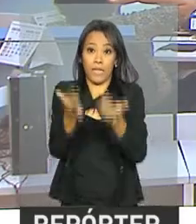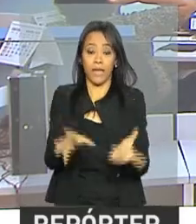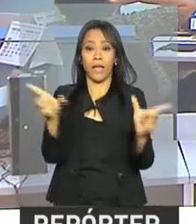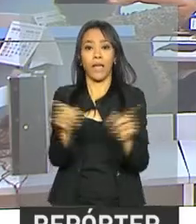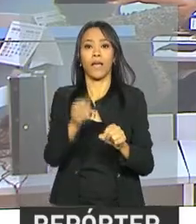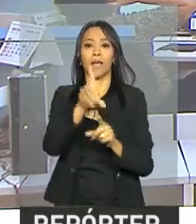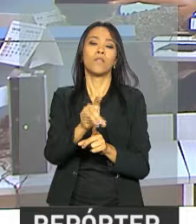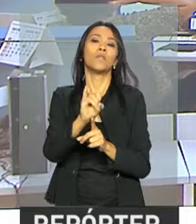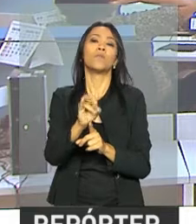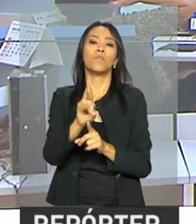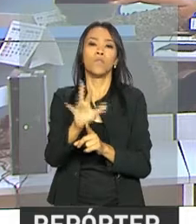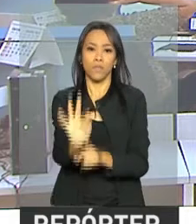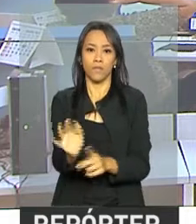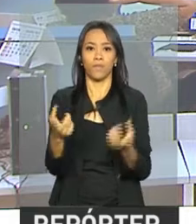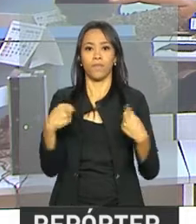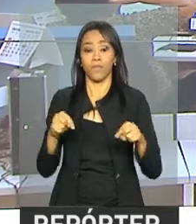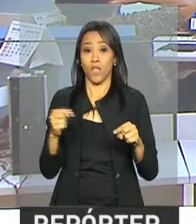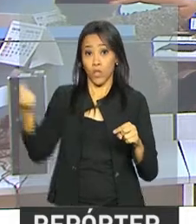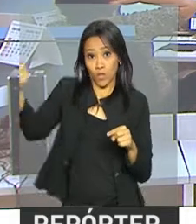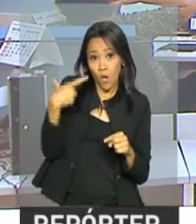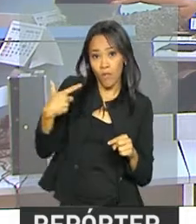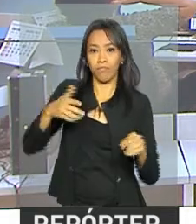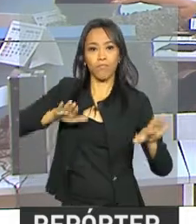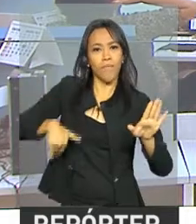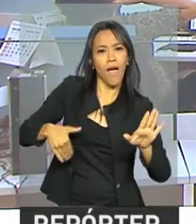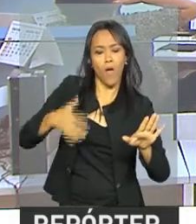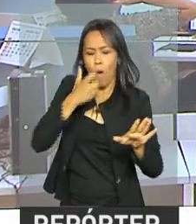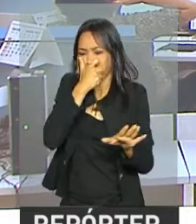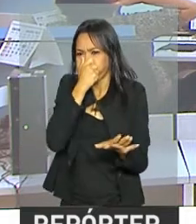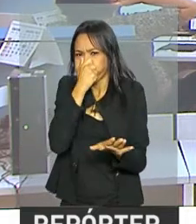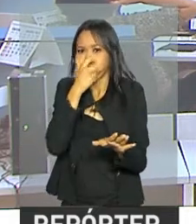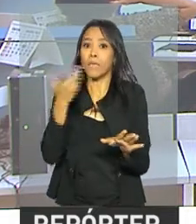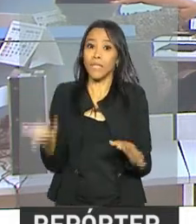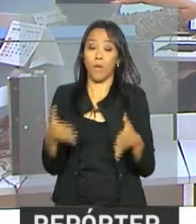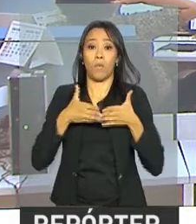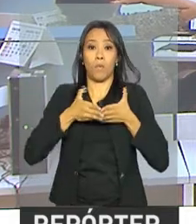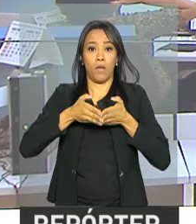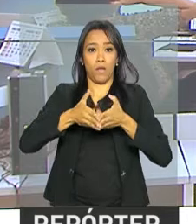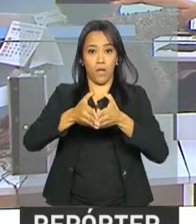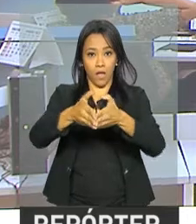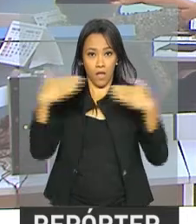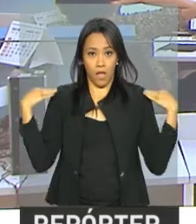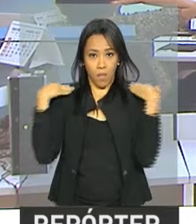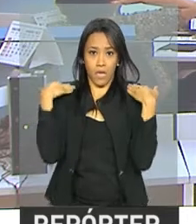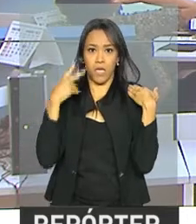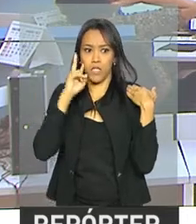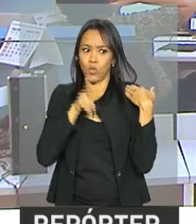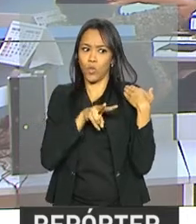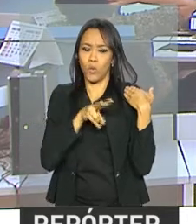Sol e praias lotadas. O verão continua a todo vapor e a Marinha do Brasil está de olho no tráfego